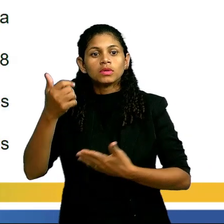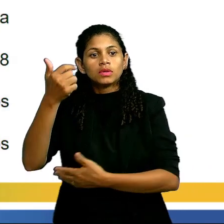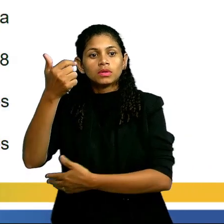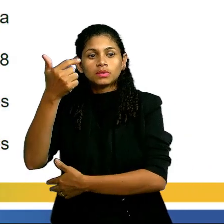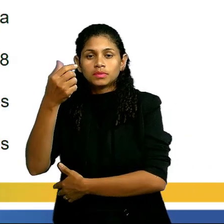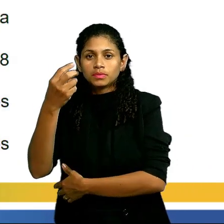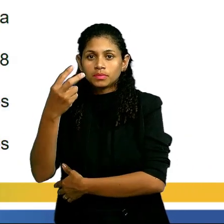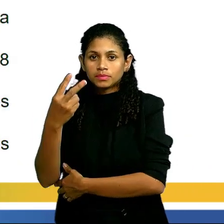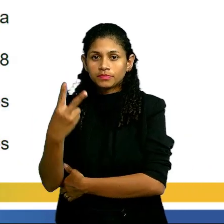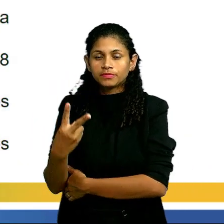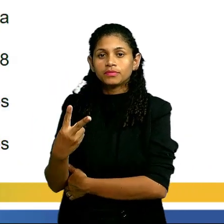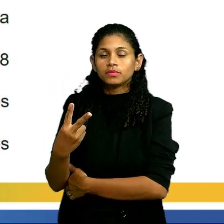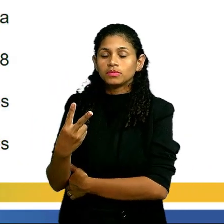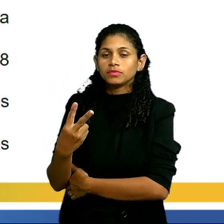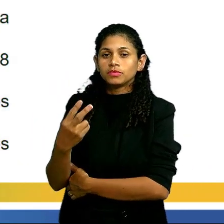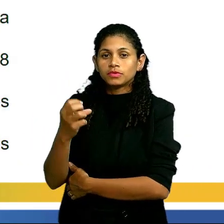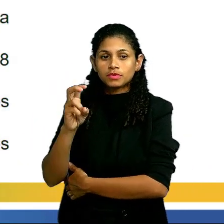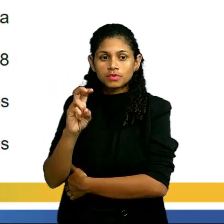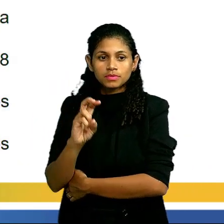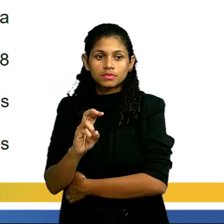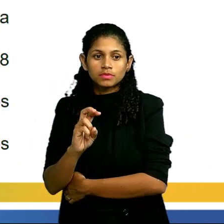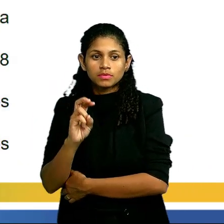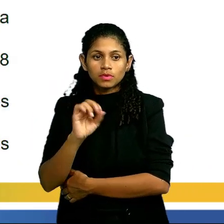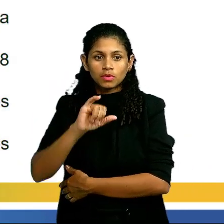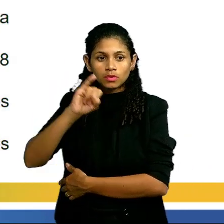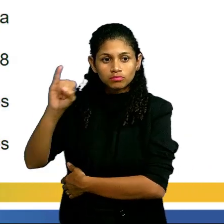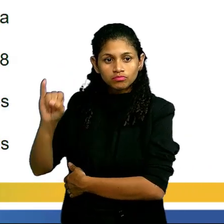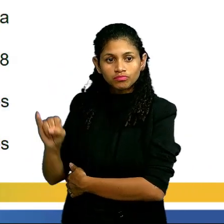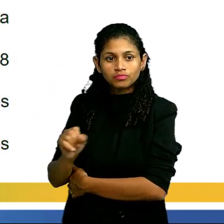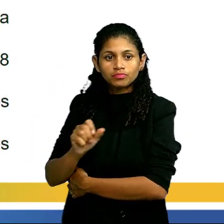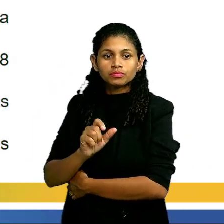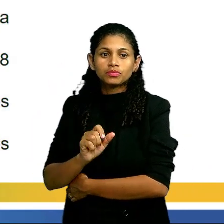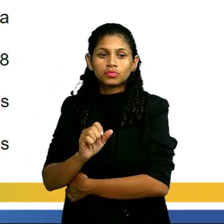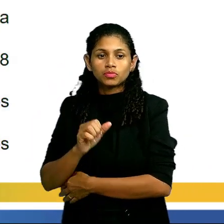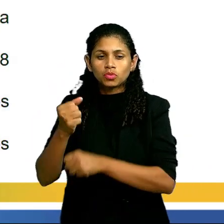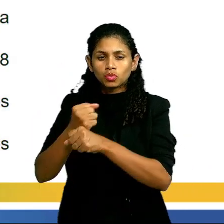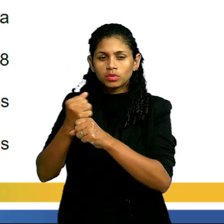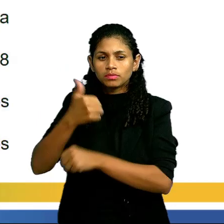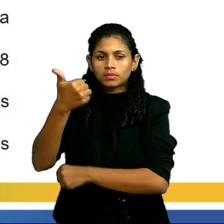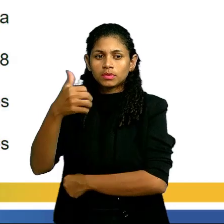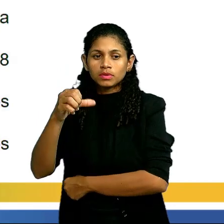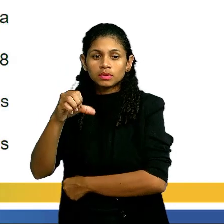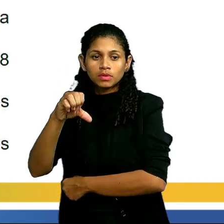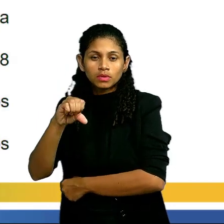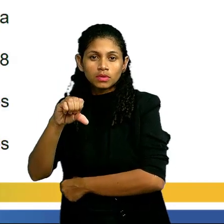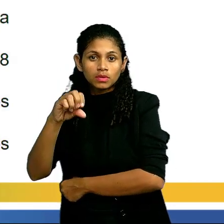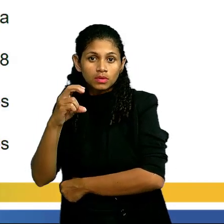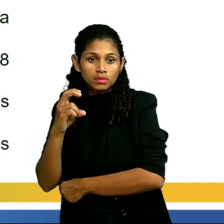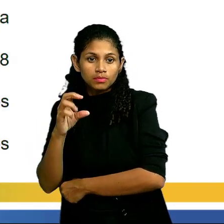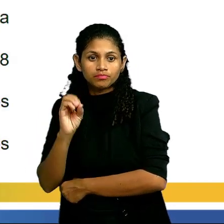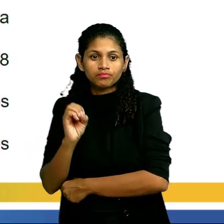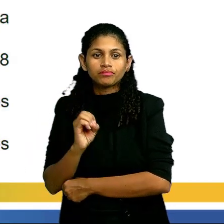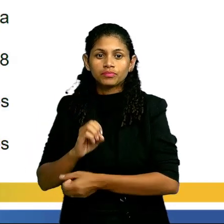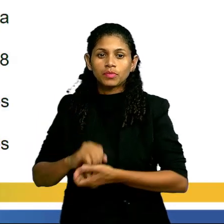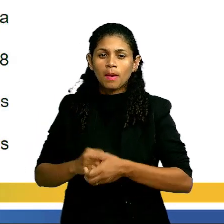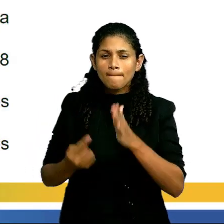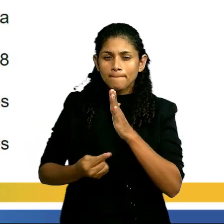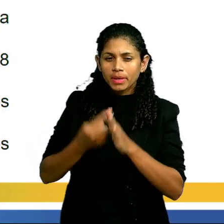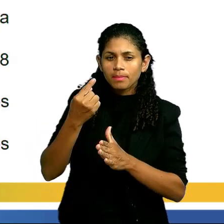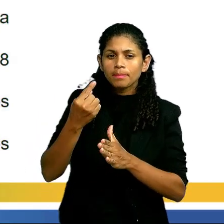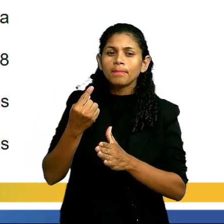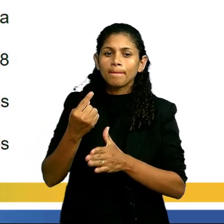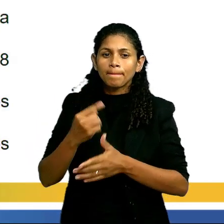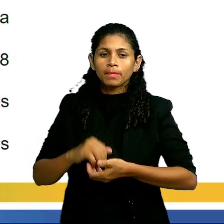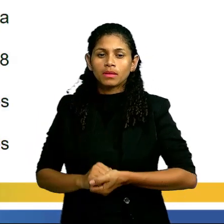50, quando a primeira das 135 mil forças norte-coreanas invadiu o paralelo 38, que divide a